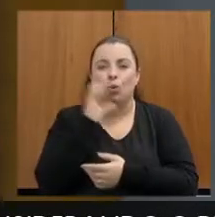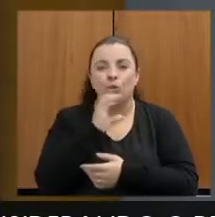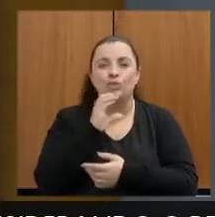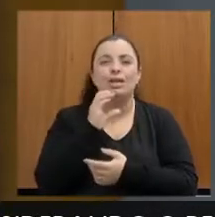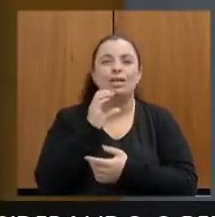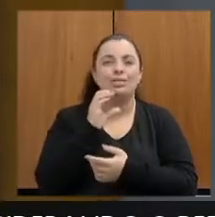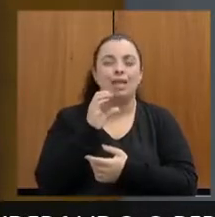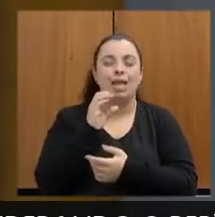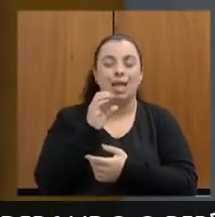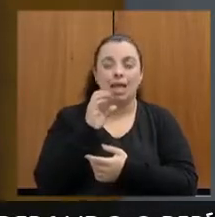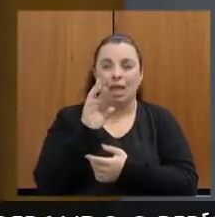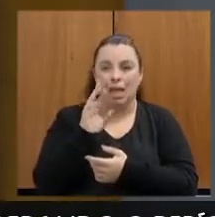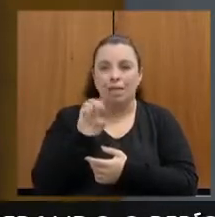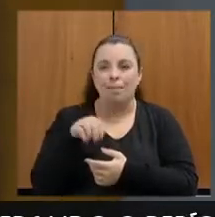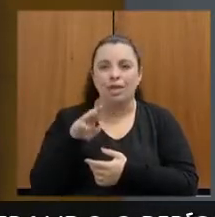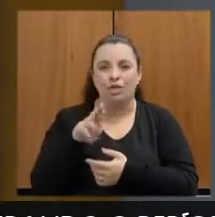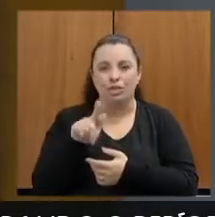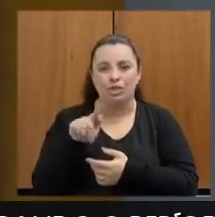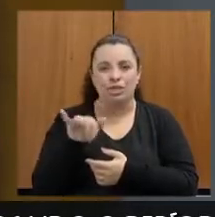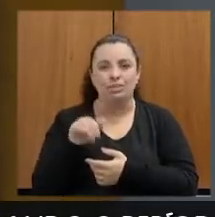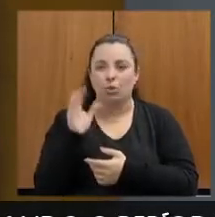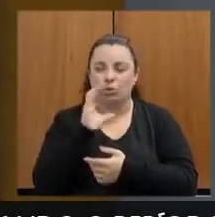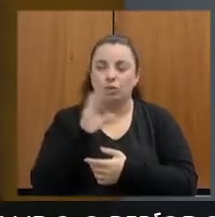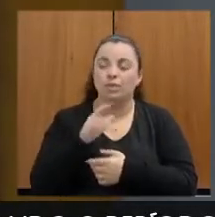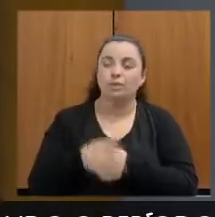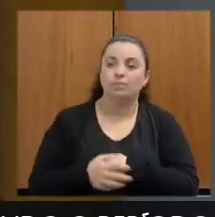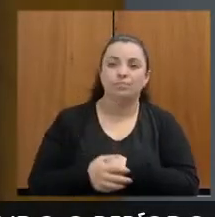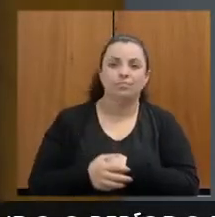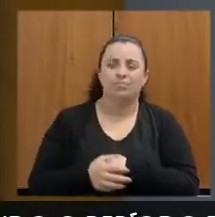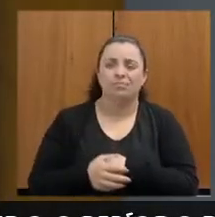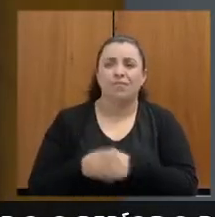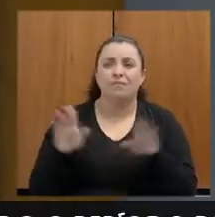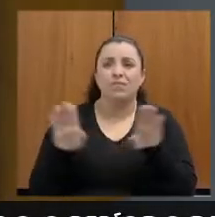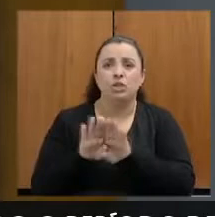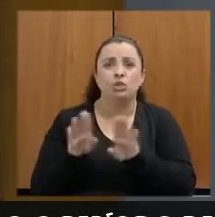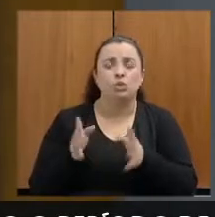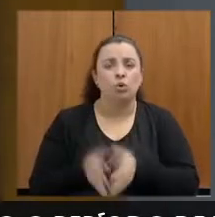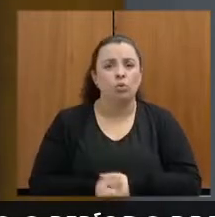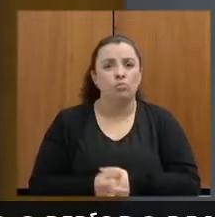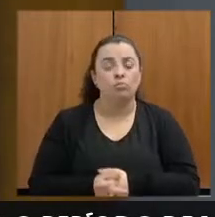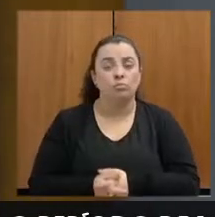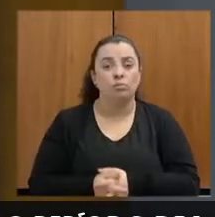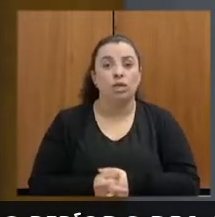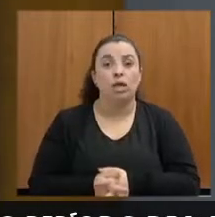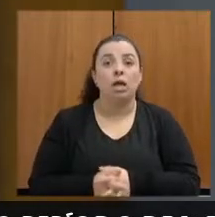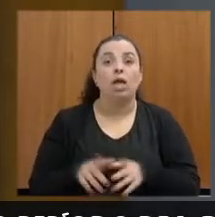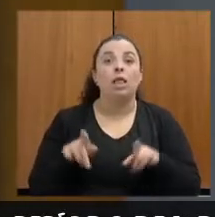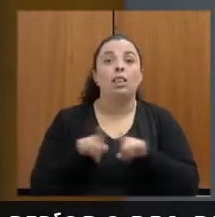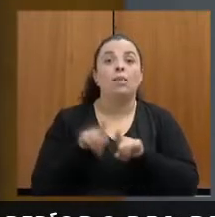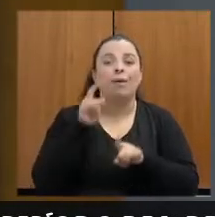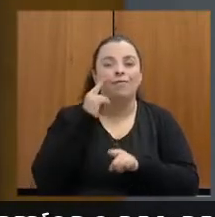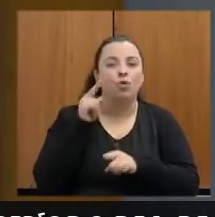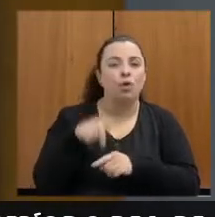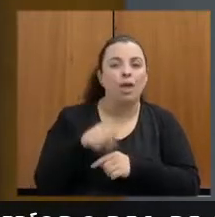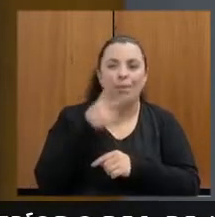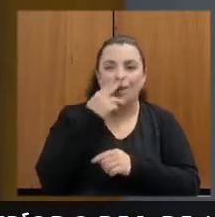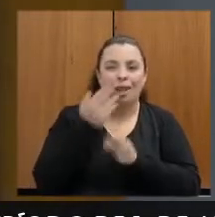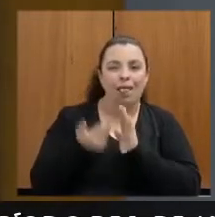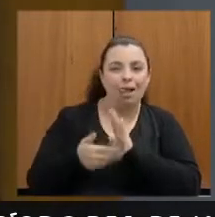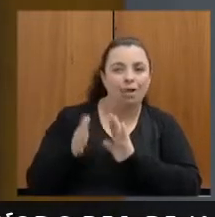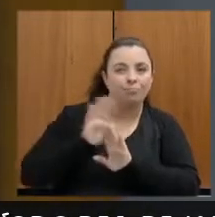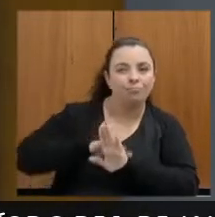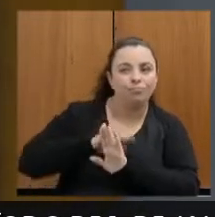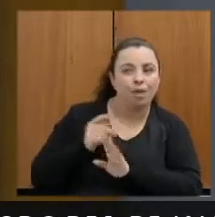de junho e não foi e pior secretário uma flagrante tentativa de maquiagem do funcionamento